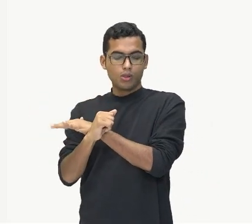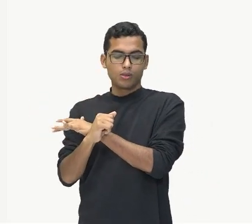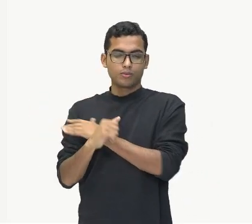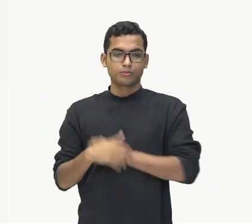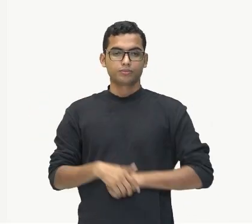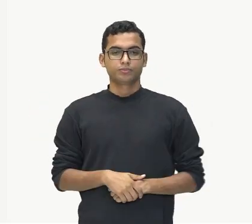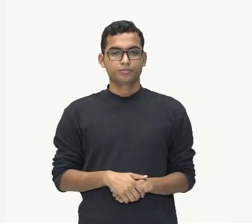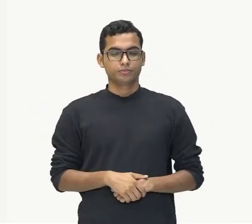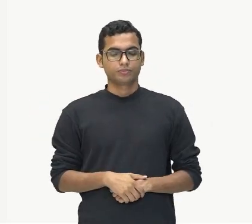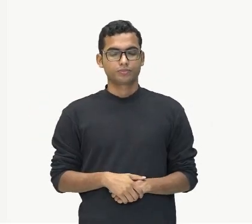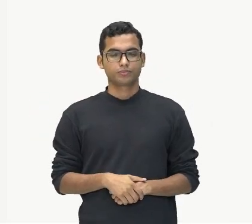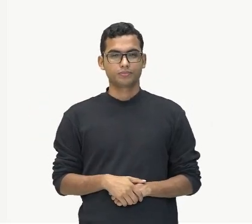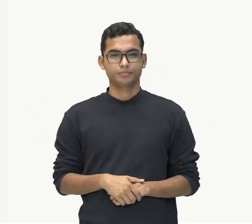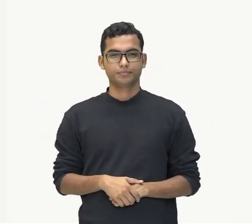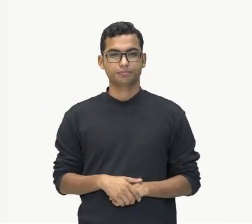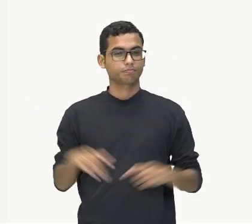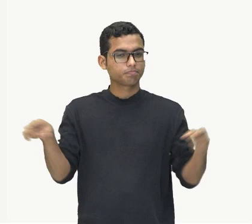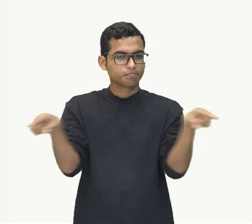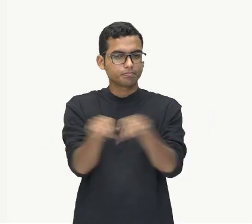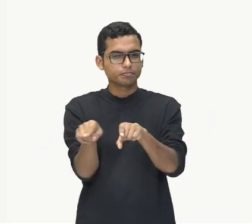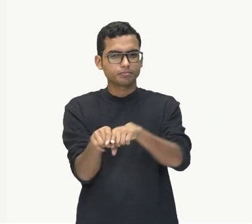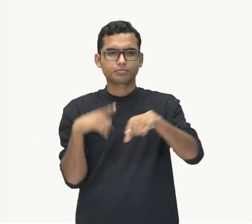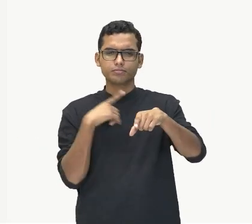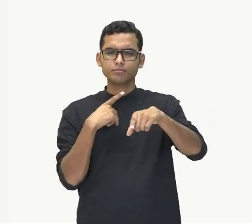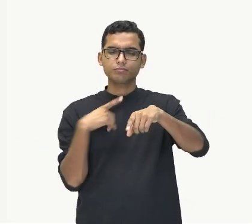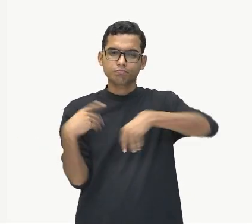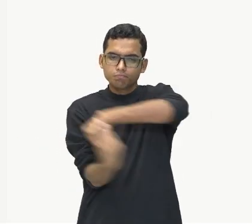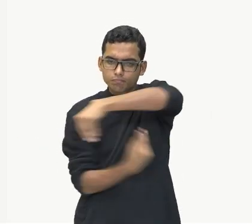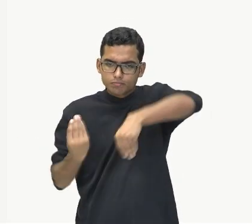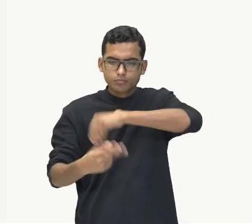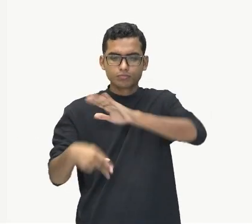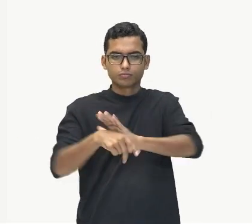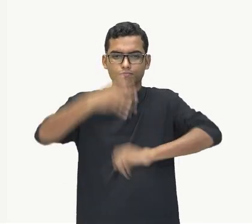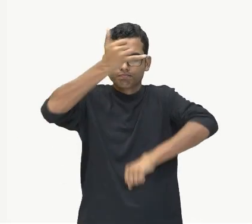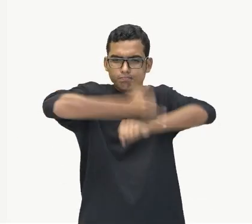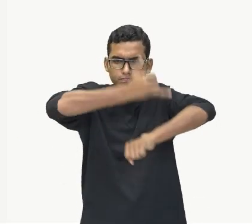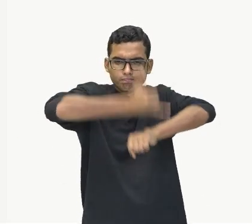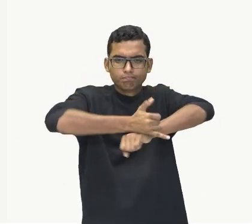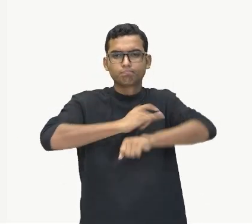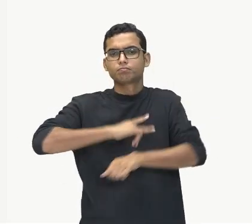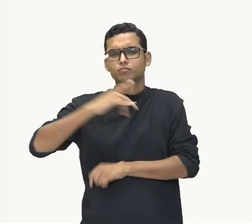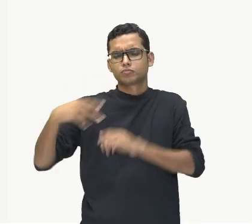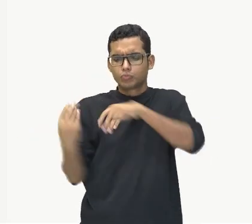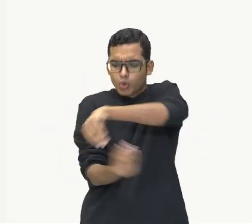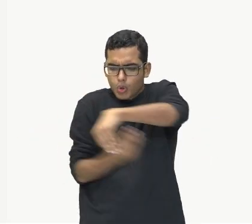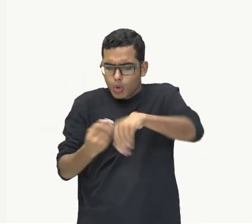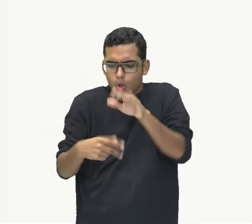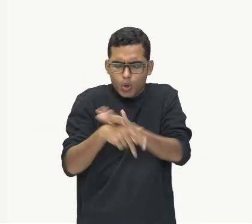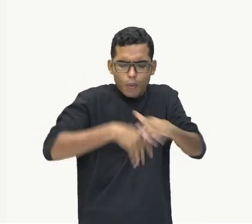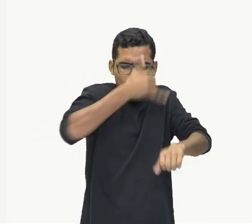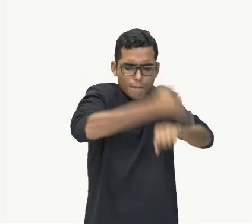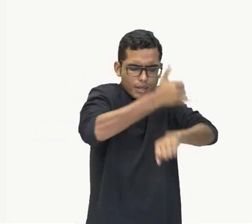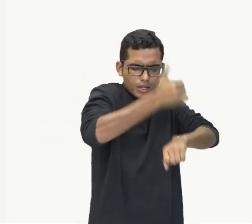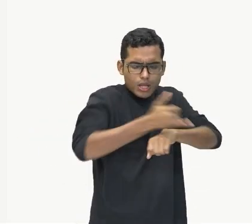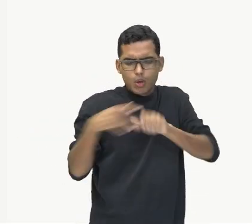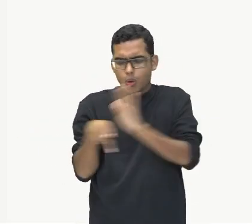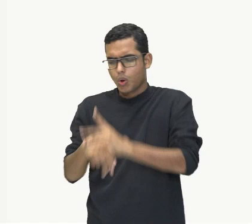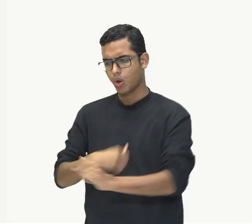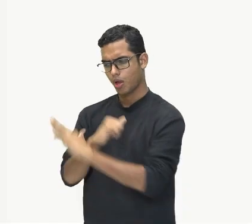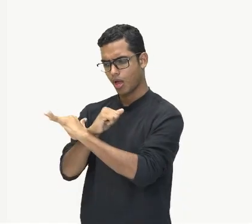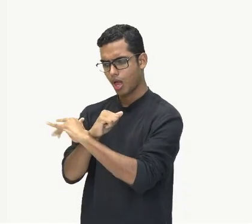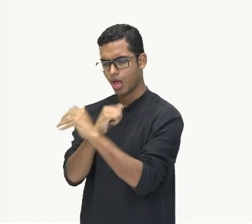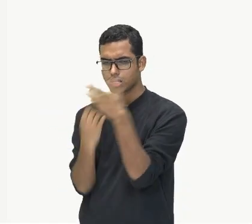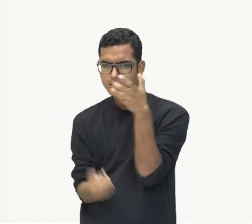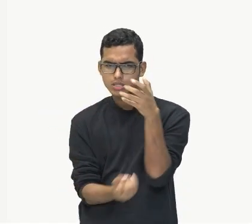ácido, reagem com metais. Quando eles reagem com metais, os ácidos, eles vão